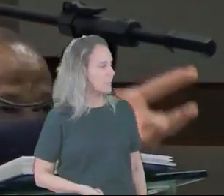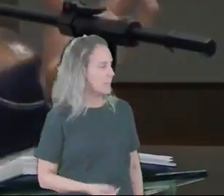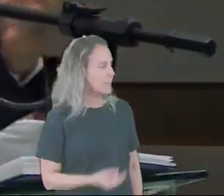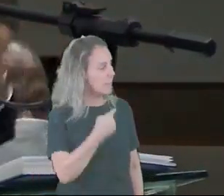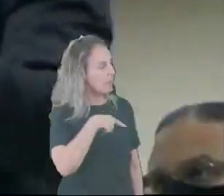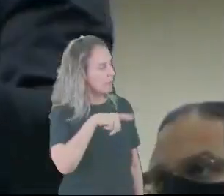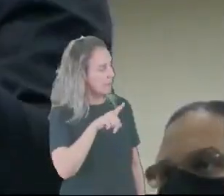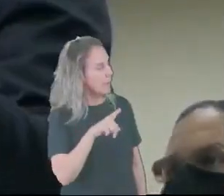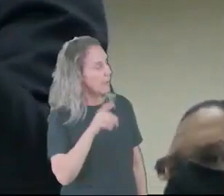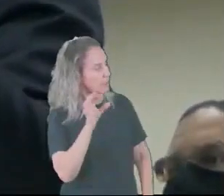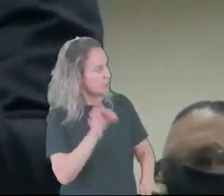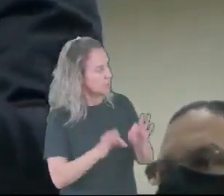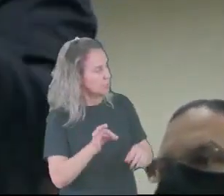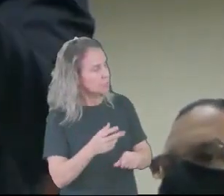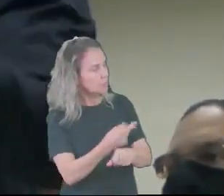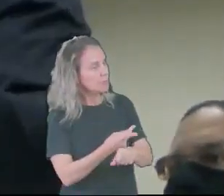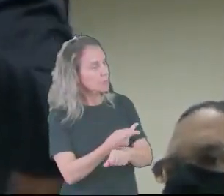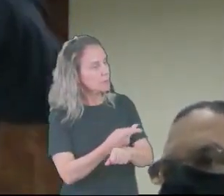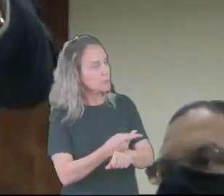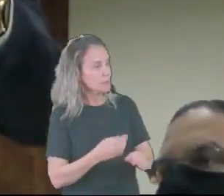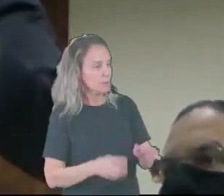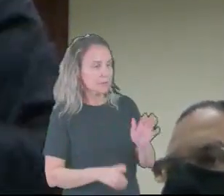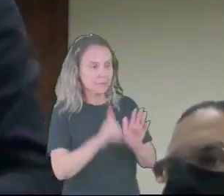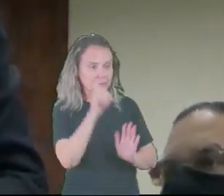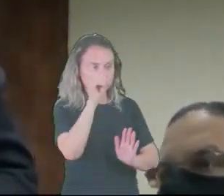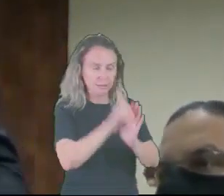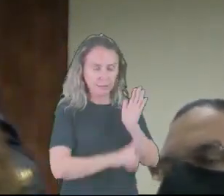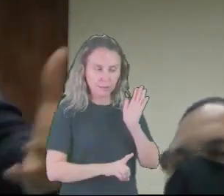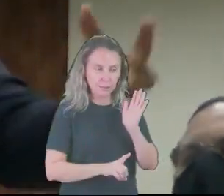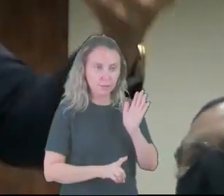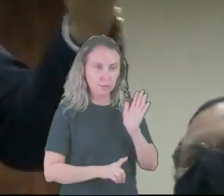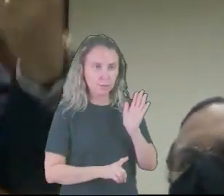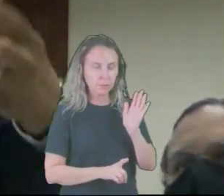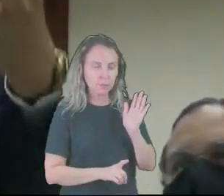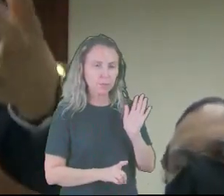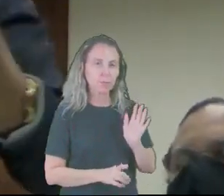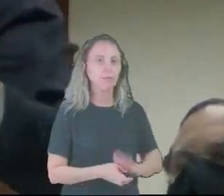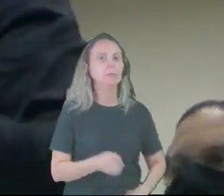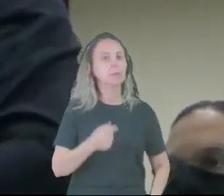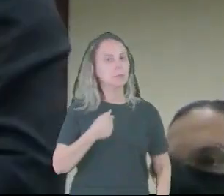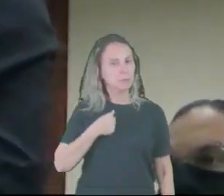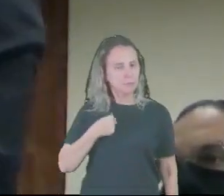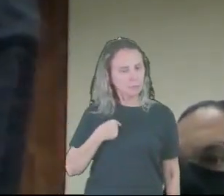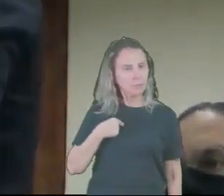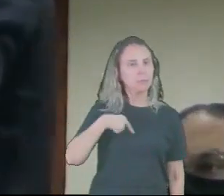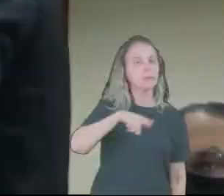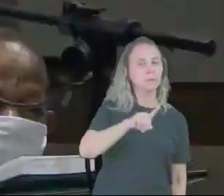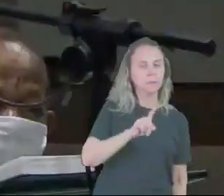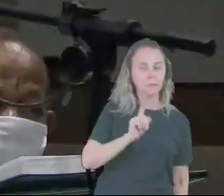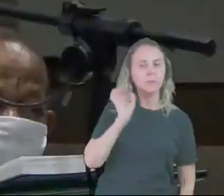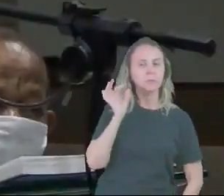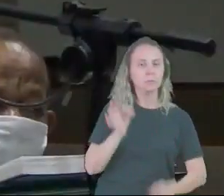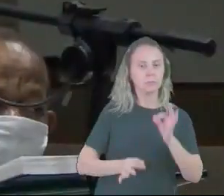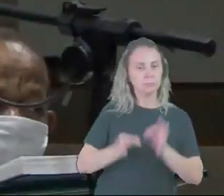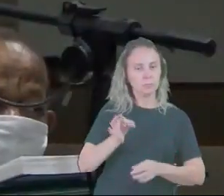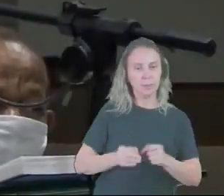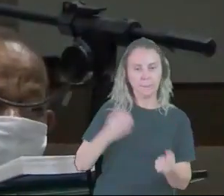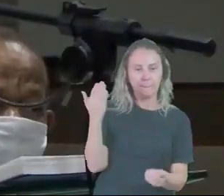para que a empresa possa pagar porque até então a empresa não está pagando isso agora e eu vim de que isso na justiça